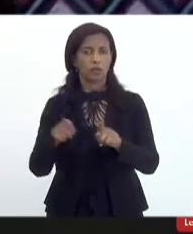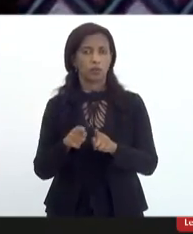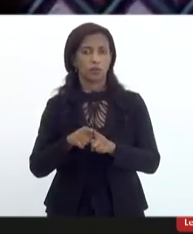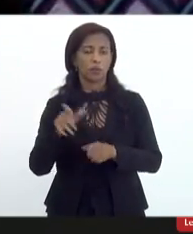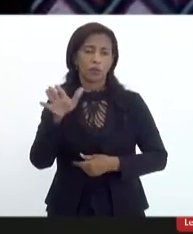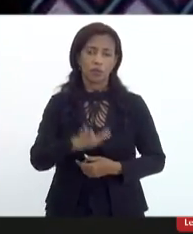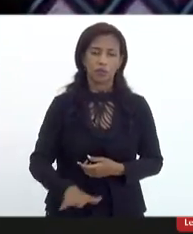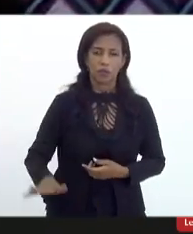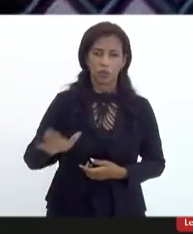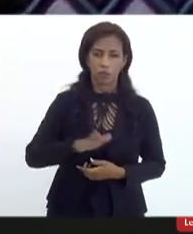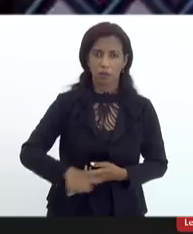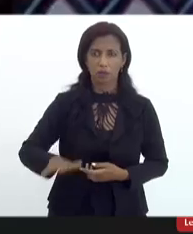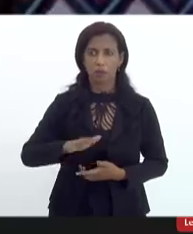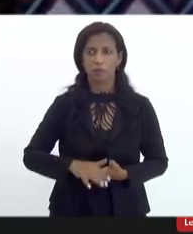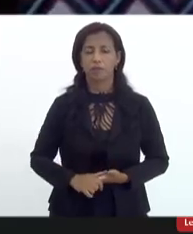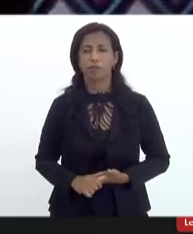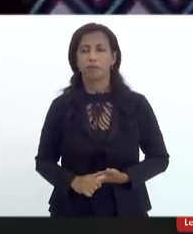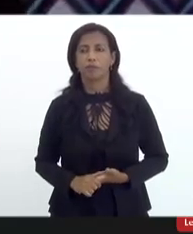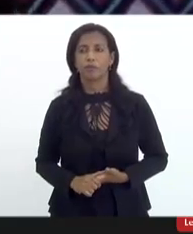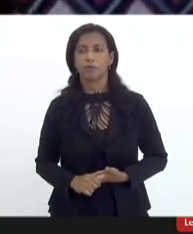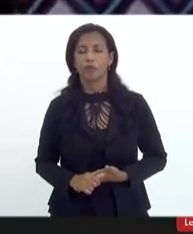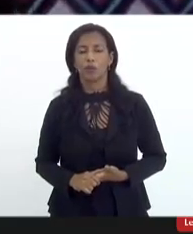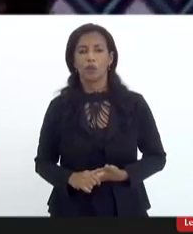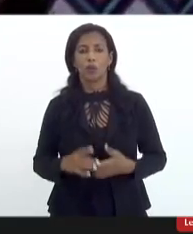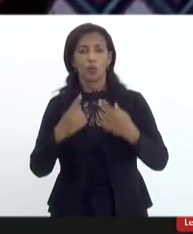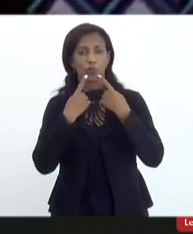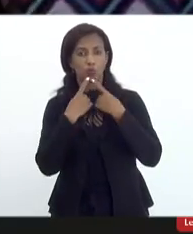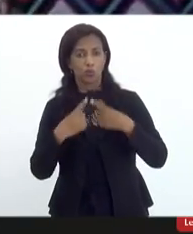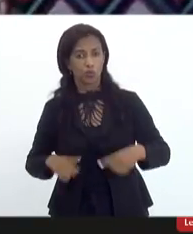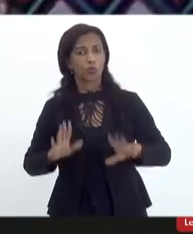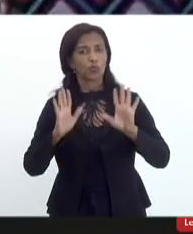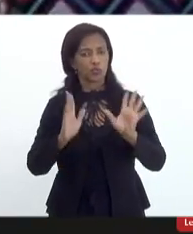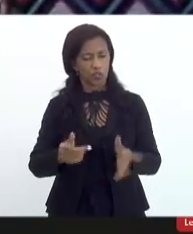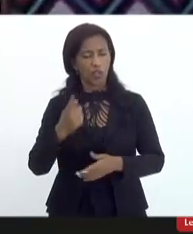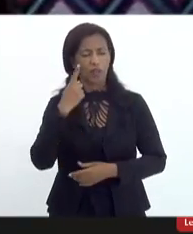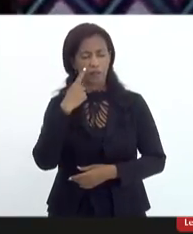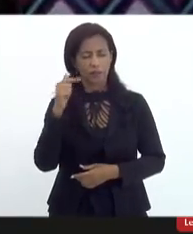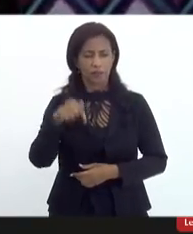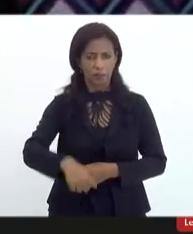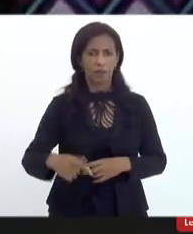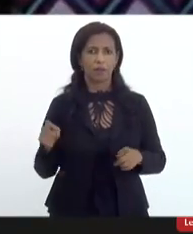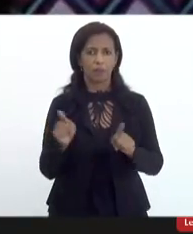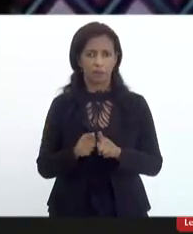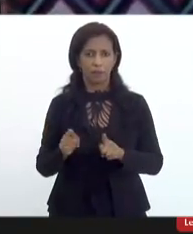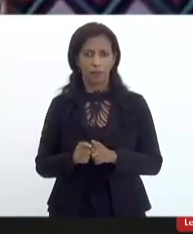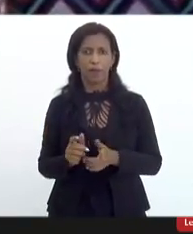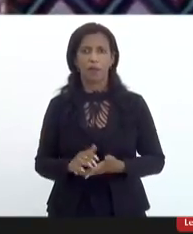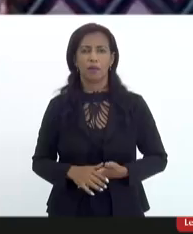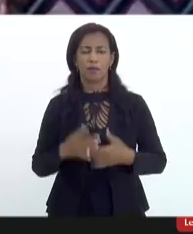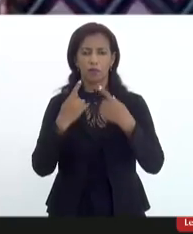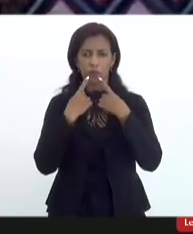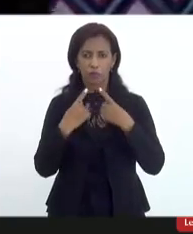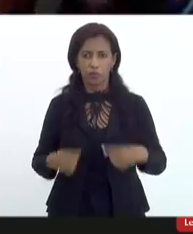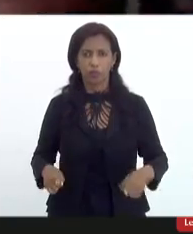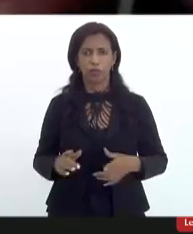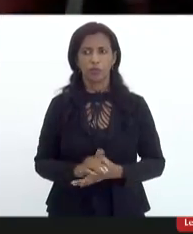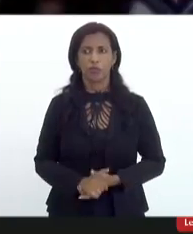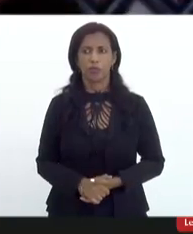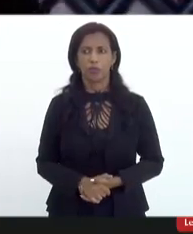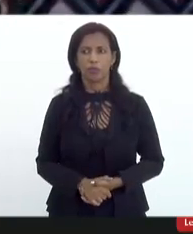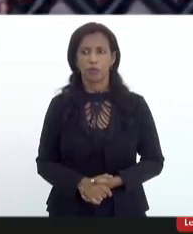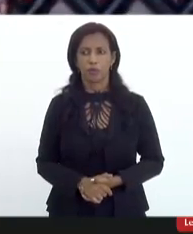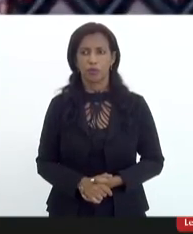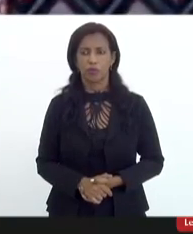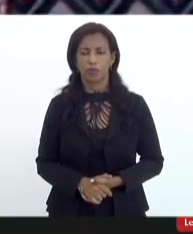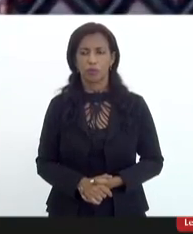de crianças, né, com um discurso que já ouvimos aqui também, né, com um discurso extremamente